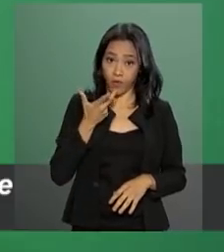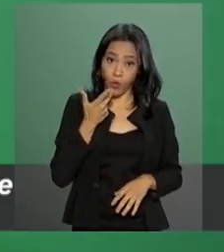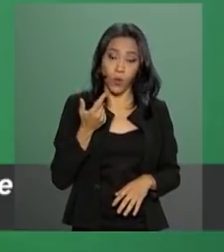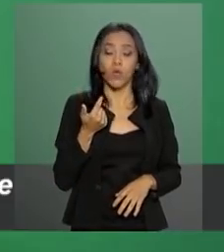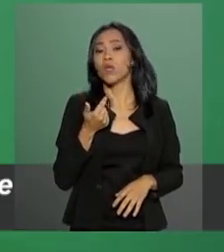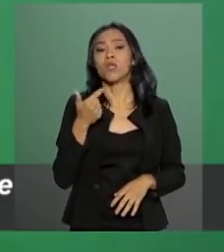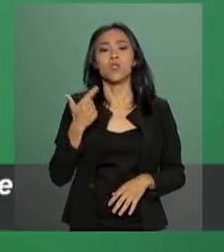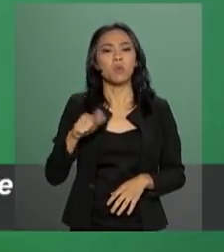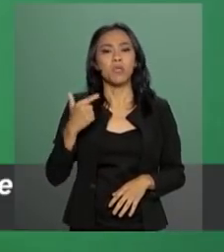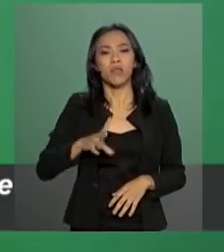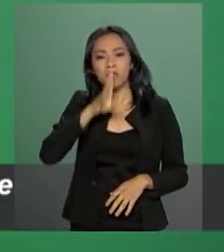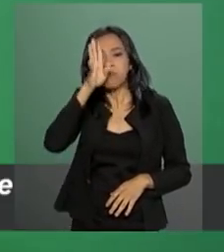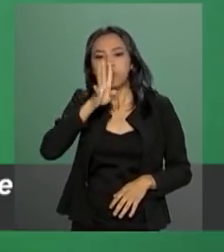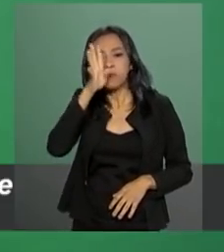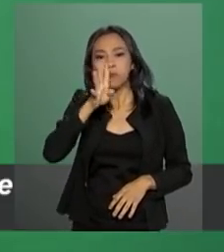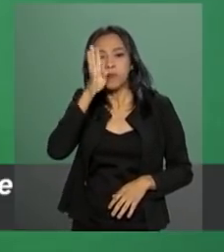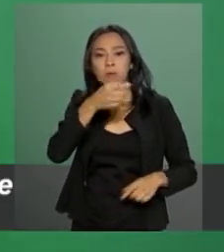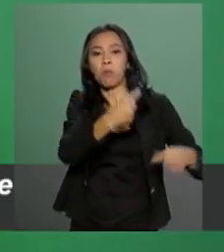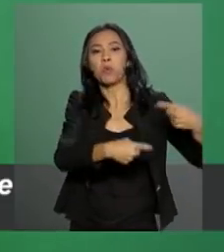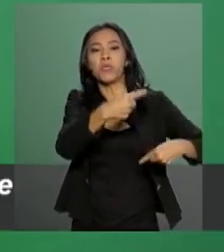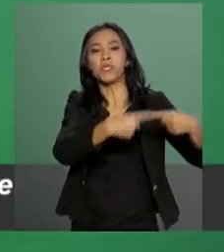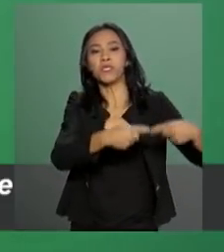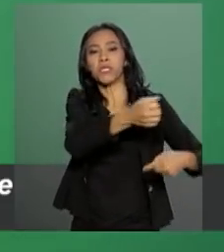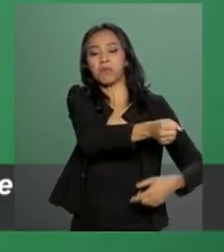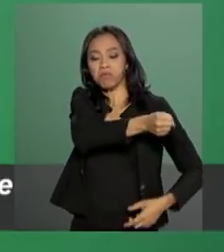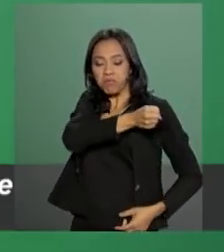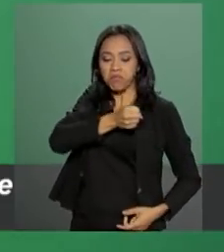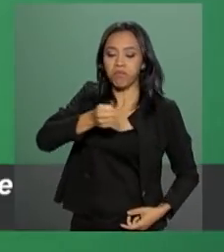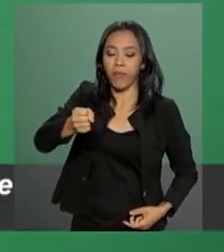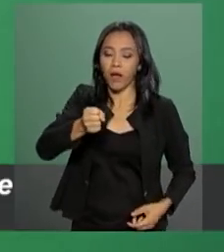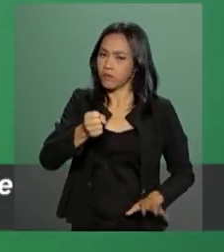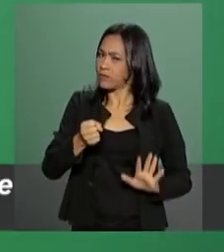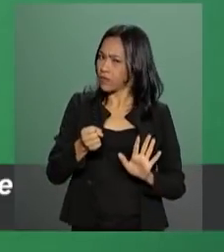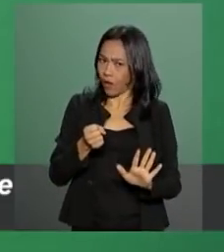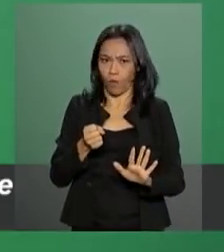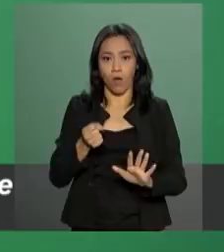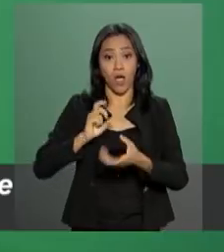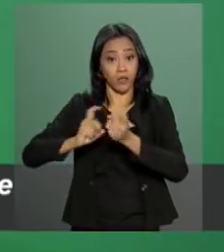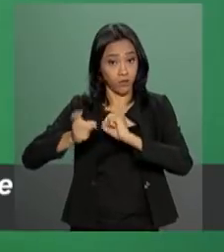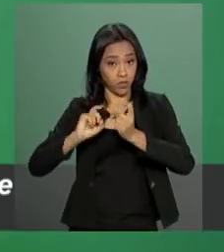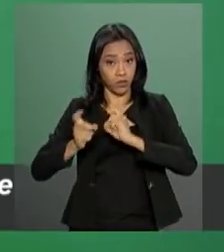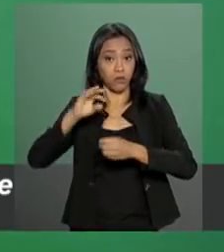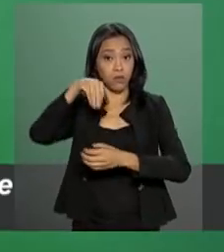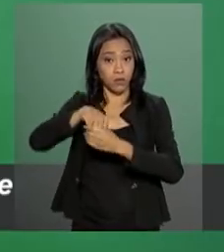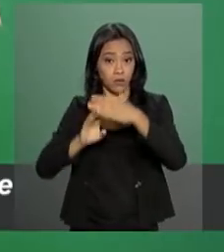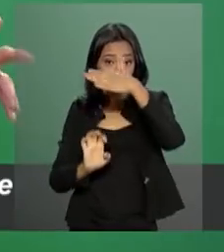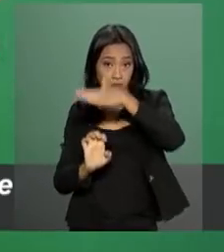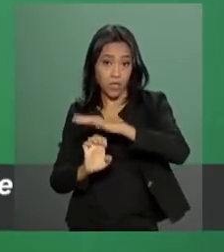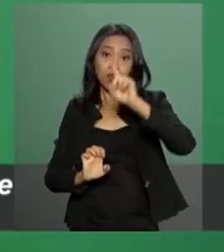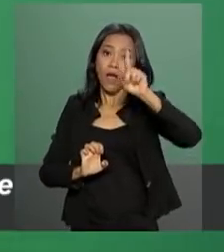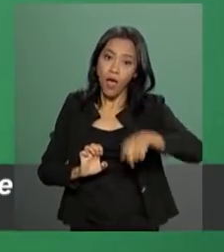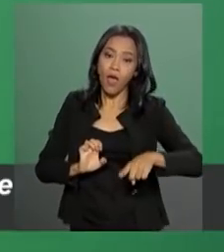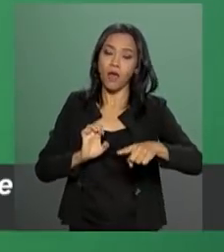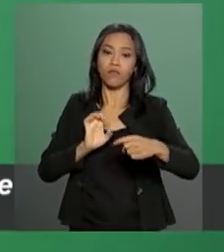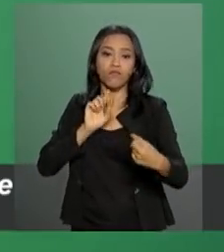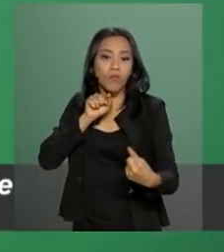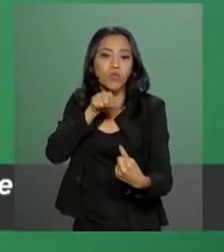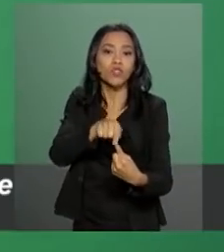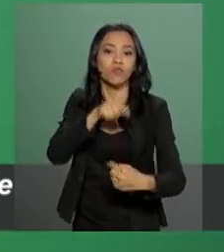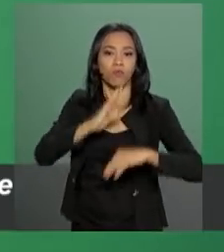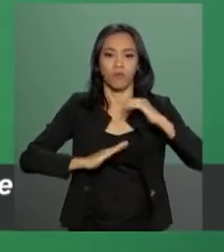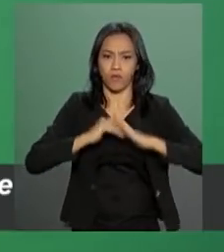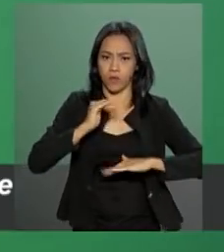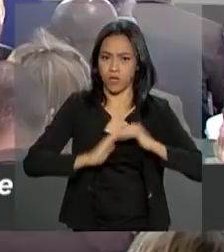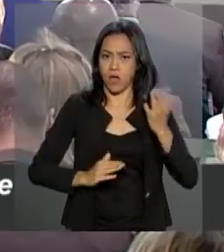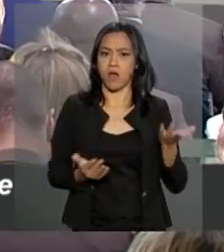natureza política portanto a gerência de natureza profissional de